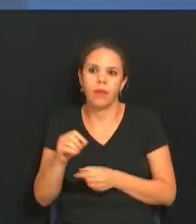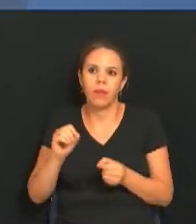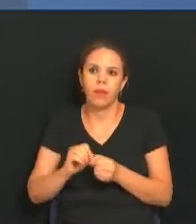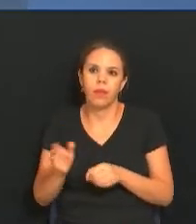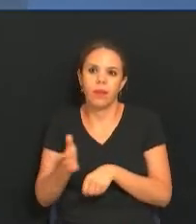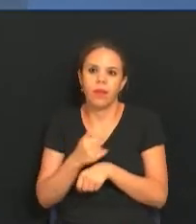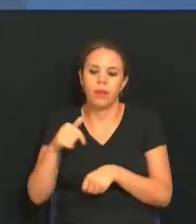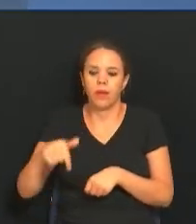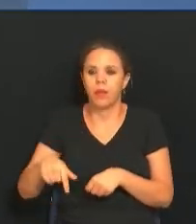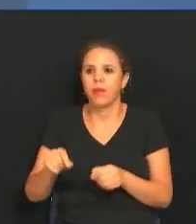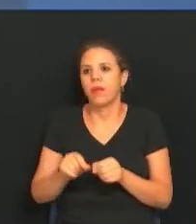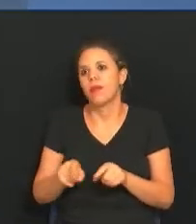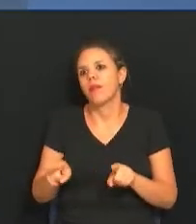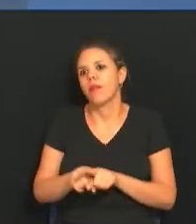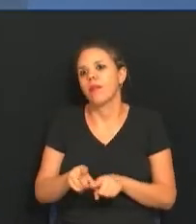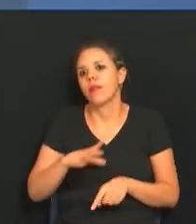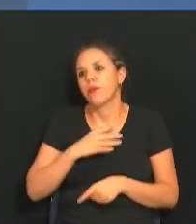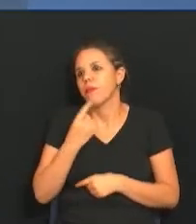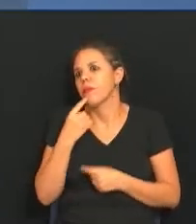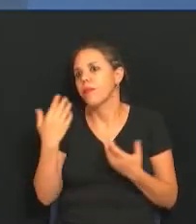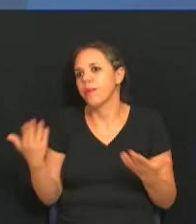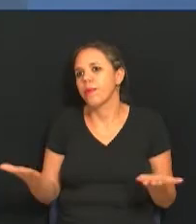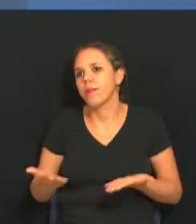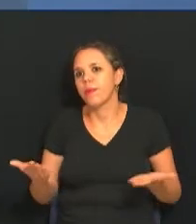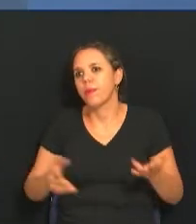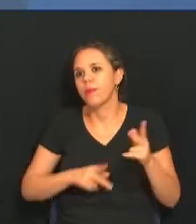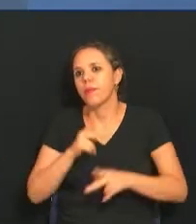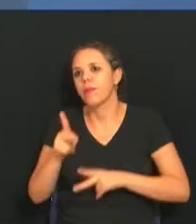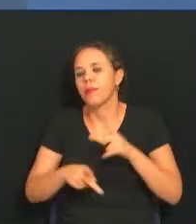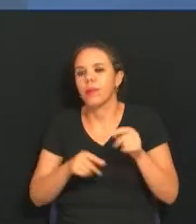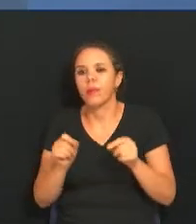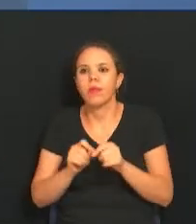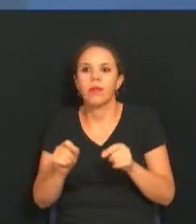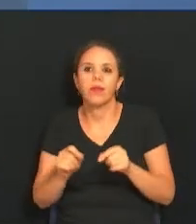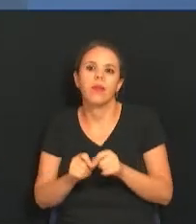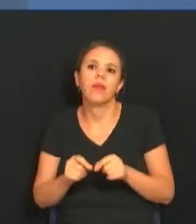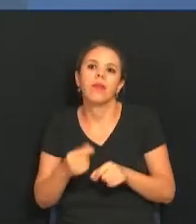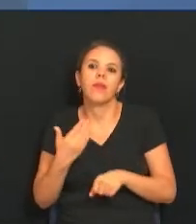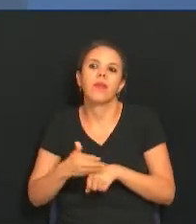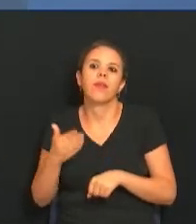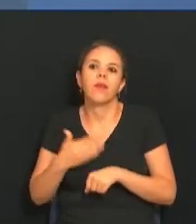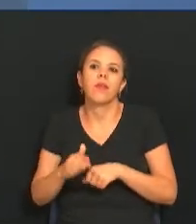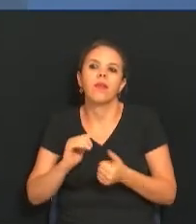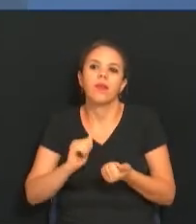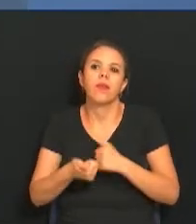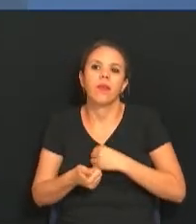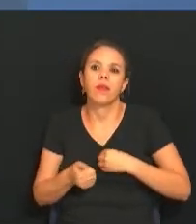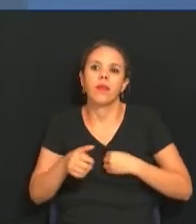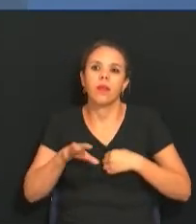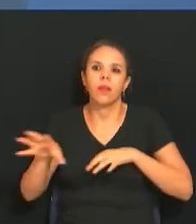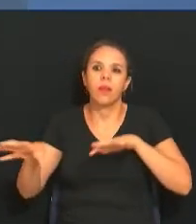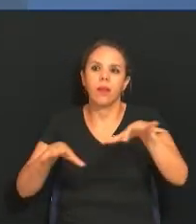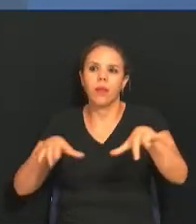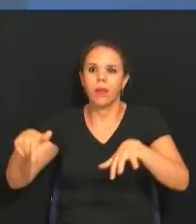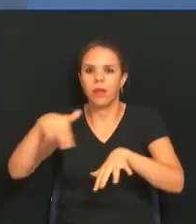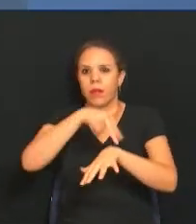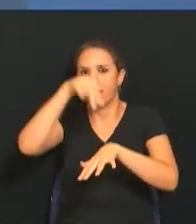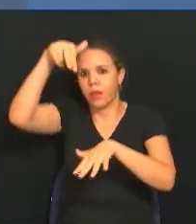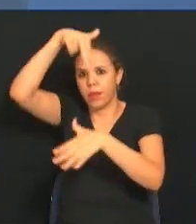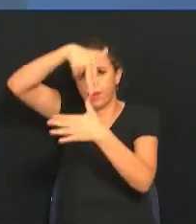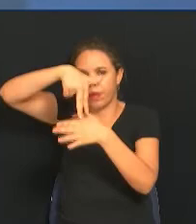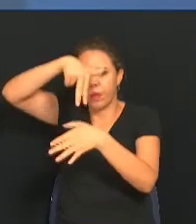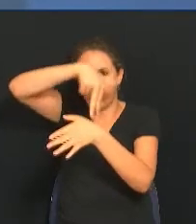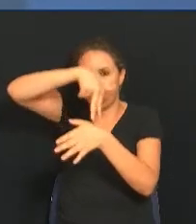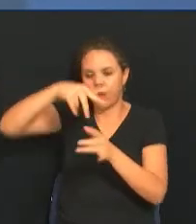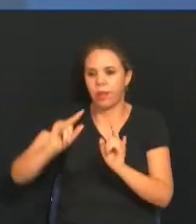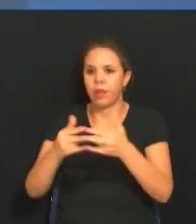fiz também na cidade de Campinas. Hoje, as pessoas que fazem a prática do parkour, aquele esporte de deslocamento, a pessoa pula muro, sobe,